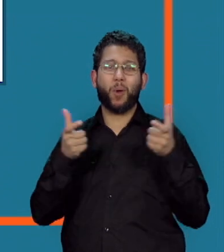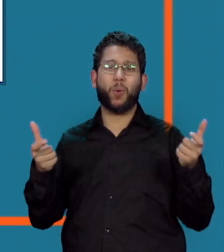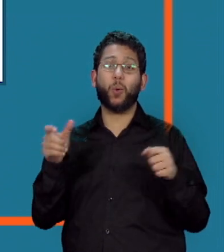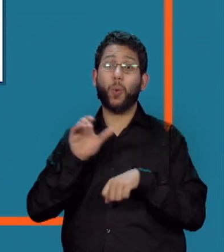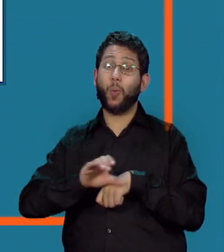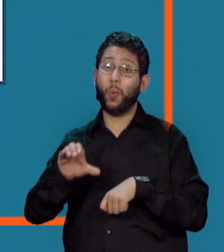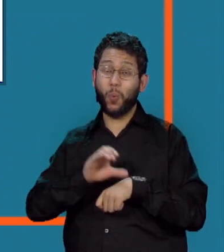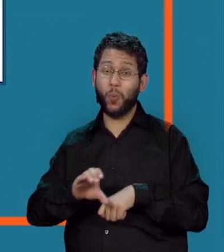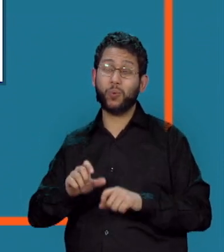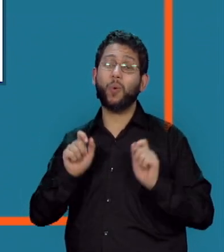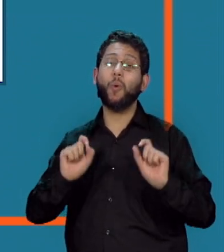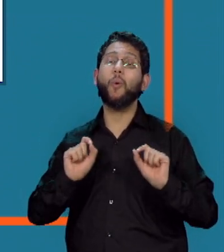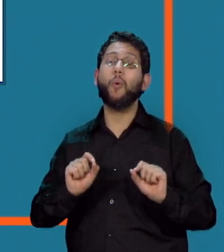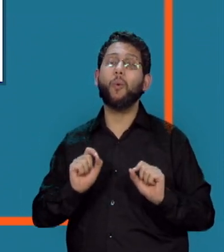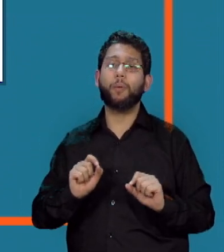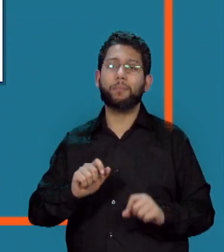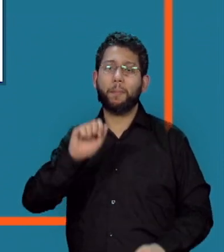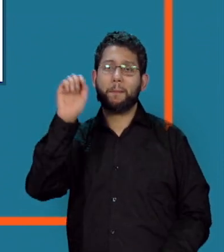região Sudeste,